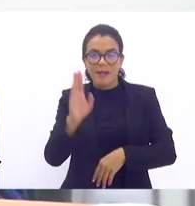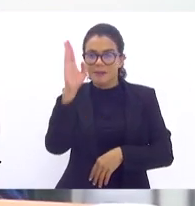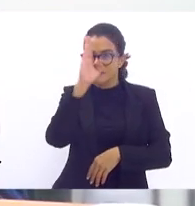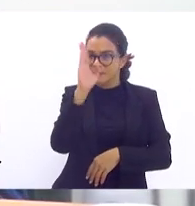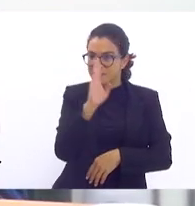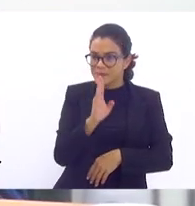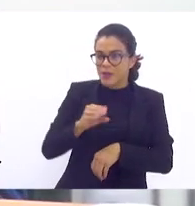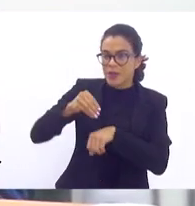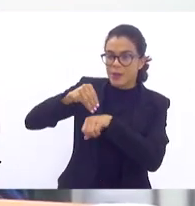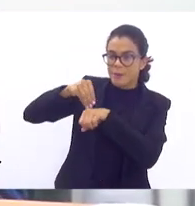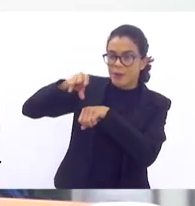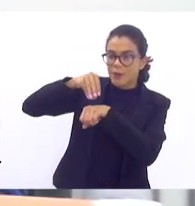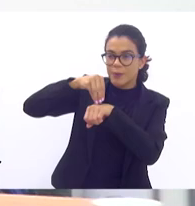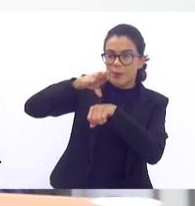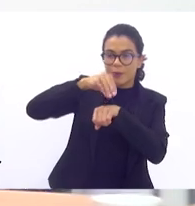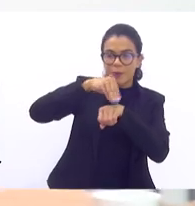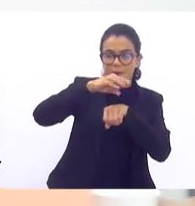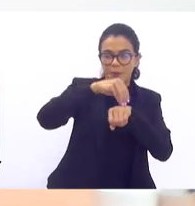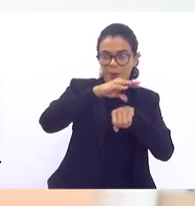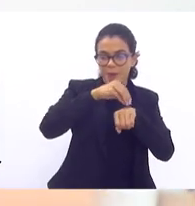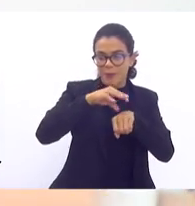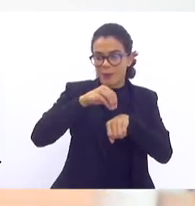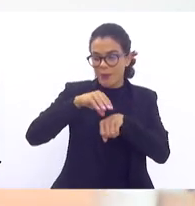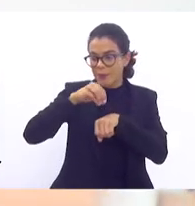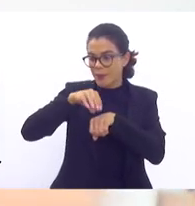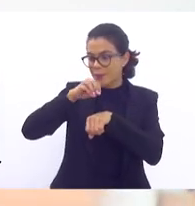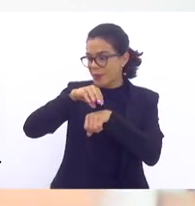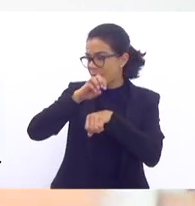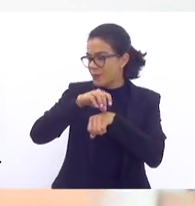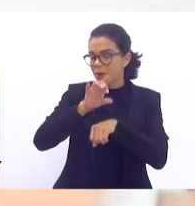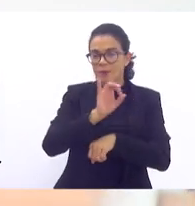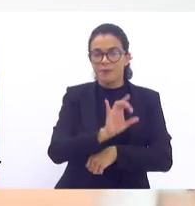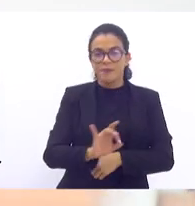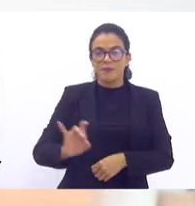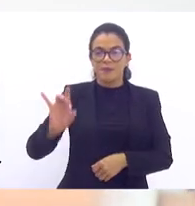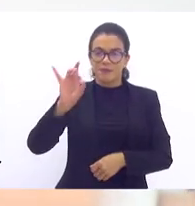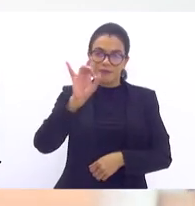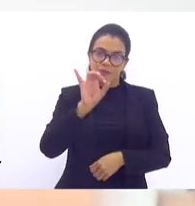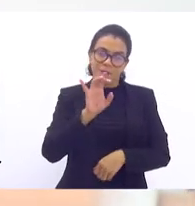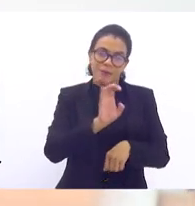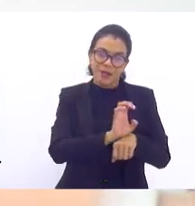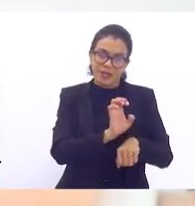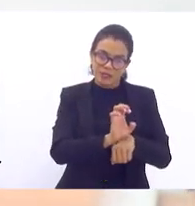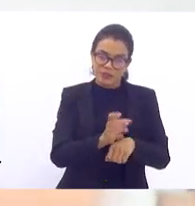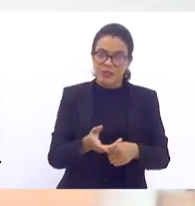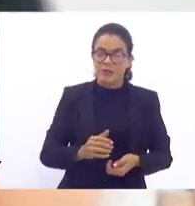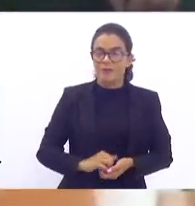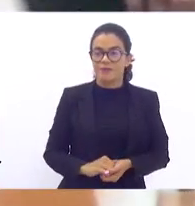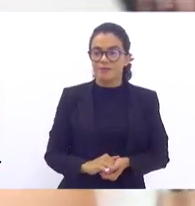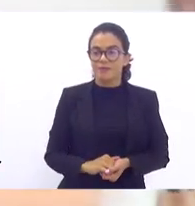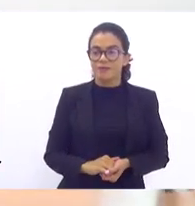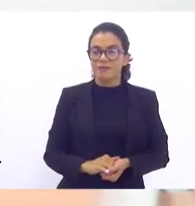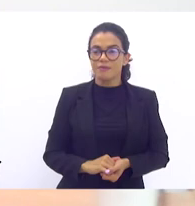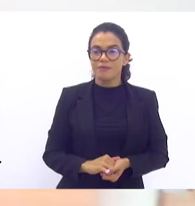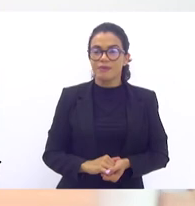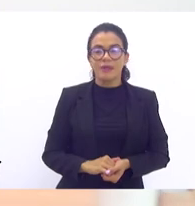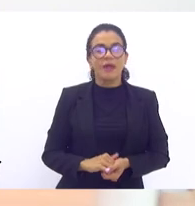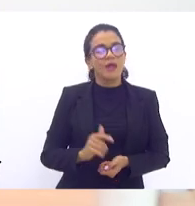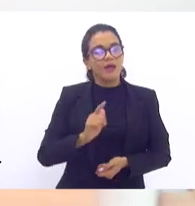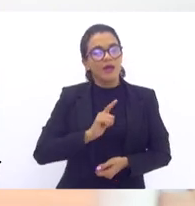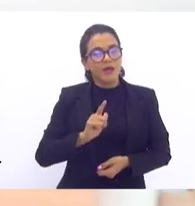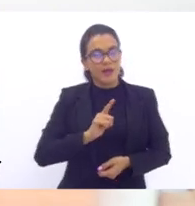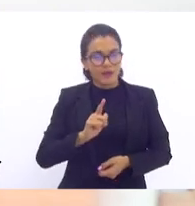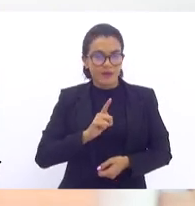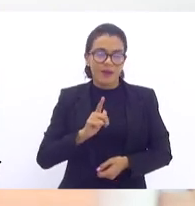passar uma orientação é assim para cada para cada estado que o senhor visita que eu tenho para falar